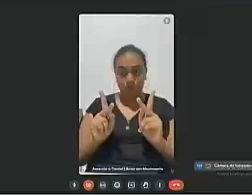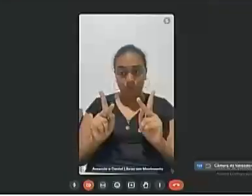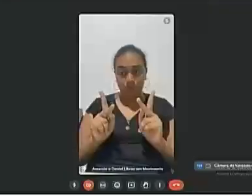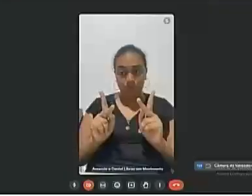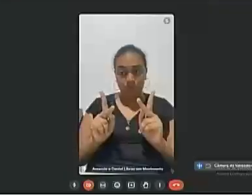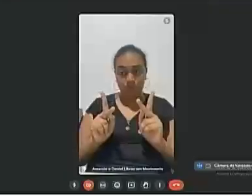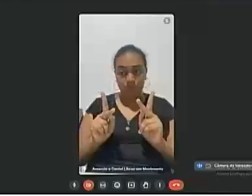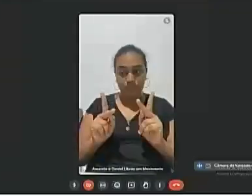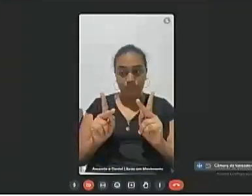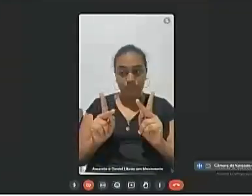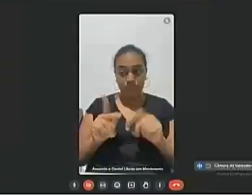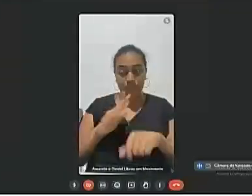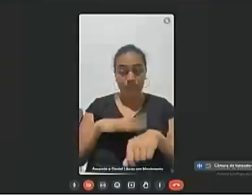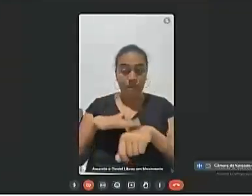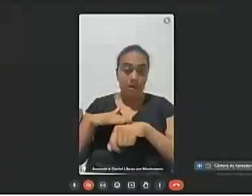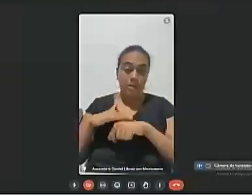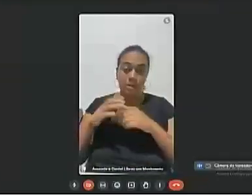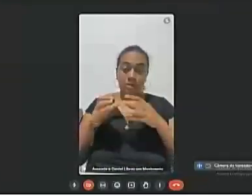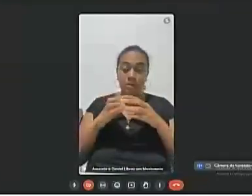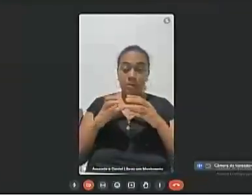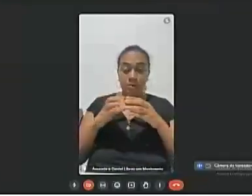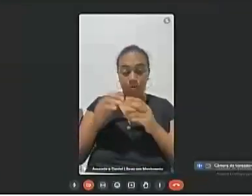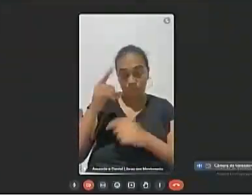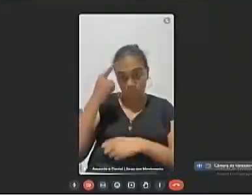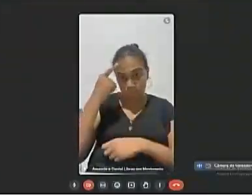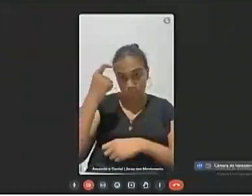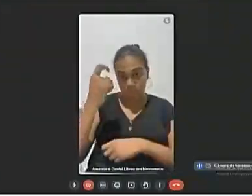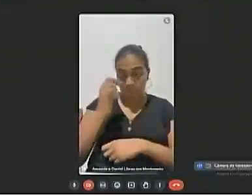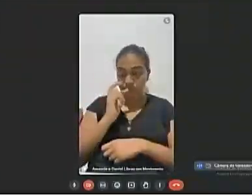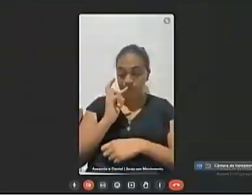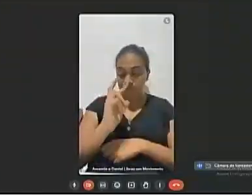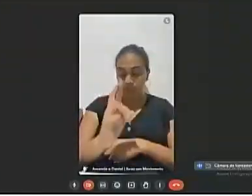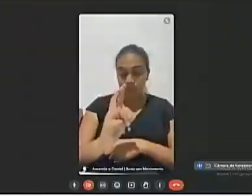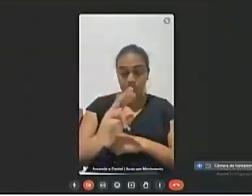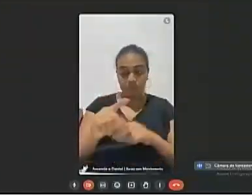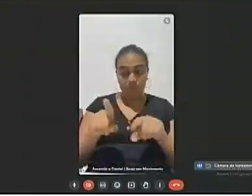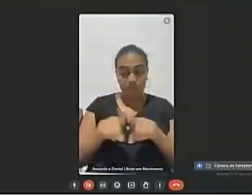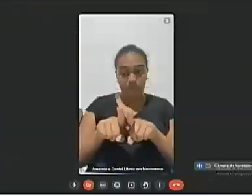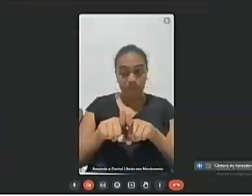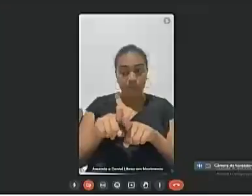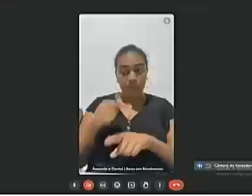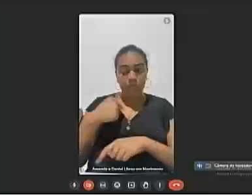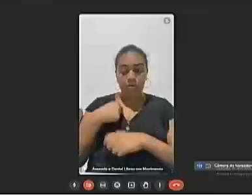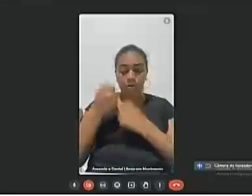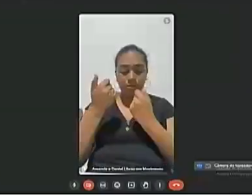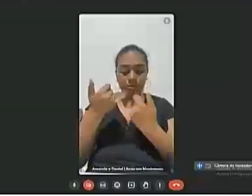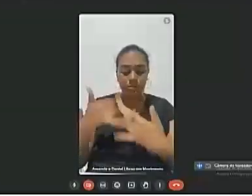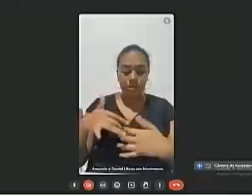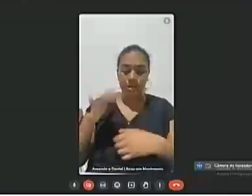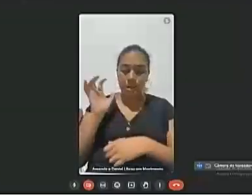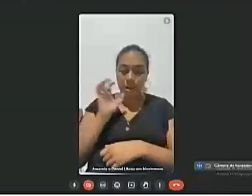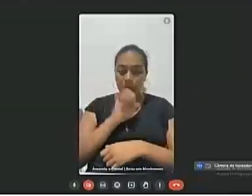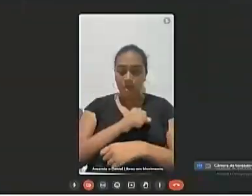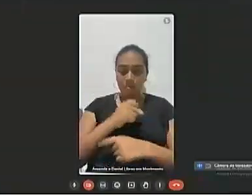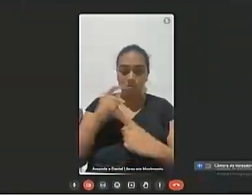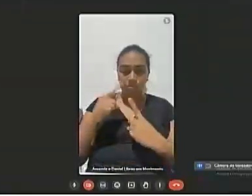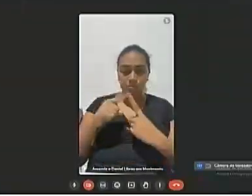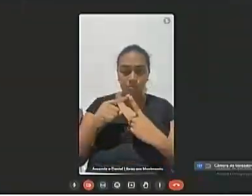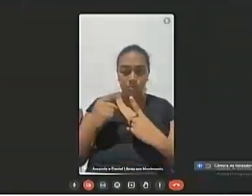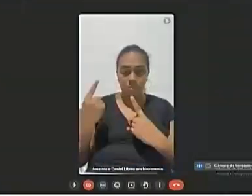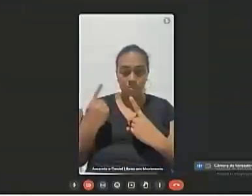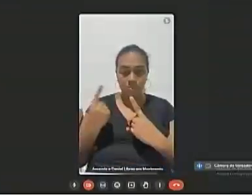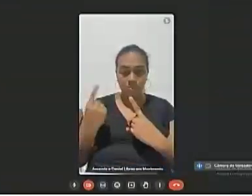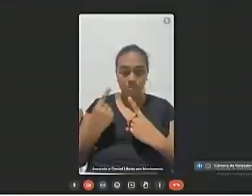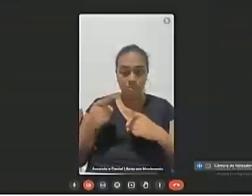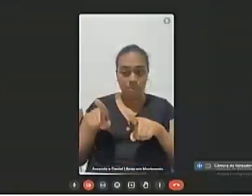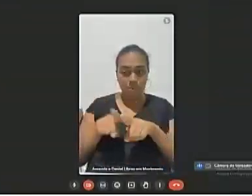dividindo grupos de ideias para solucionar as enchentes na União da Vitória. Eu vou falar muito rapidamente do item 1, que seria a